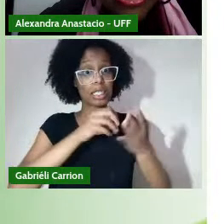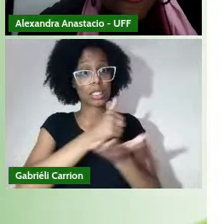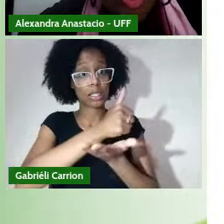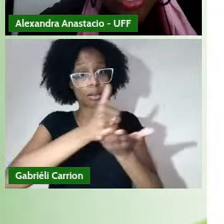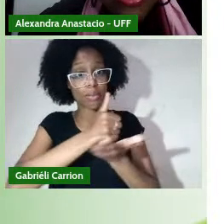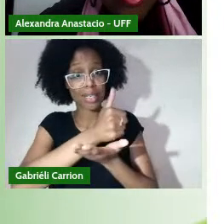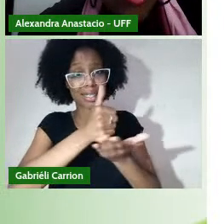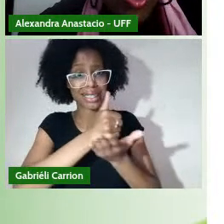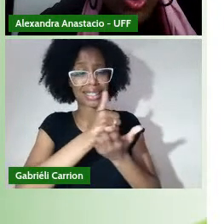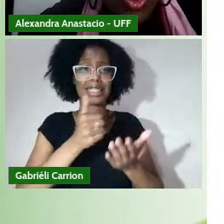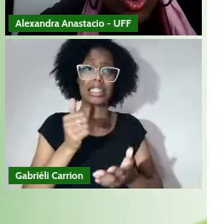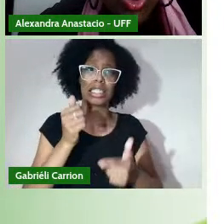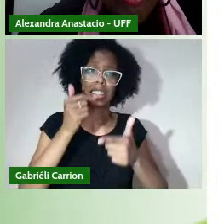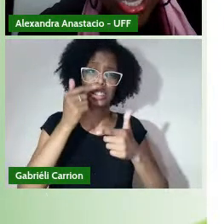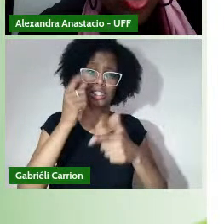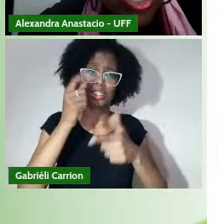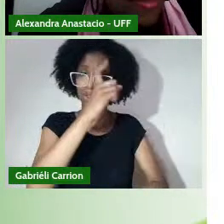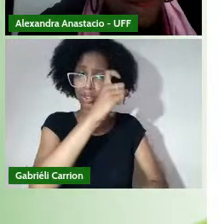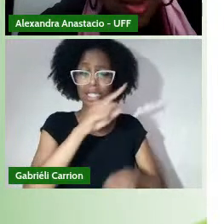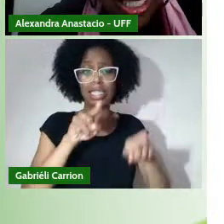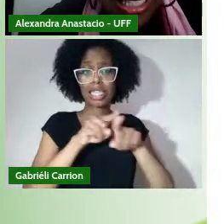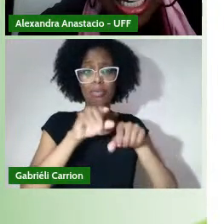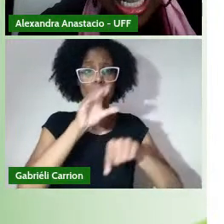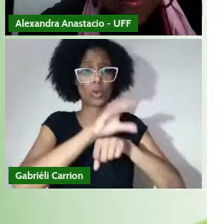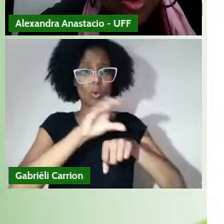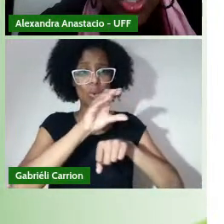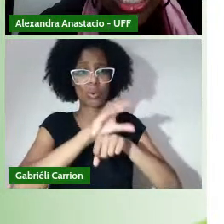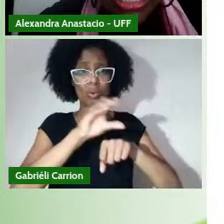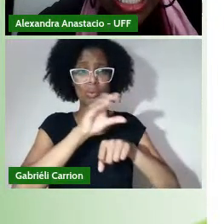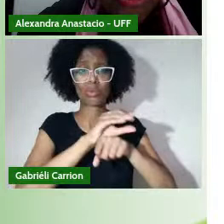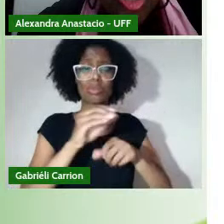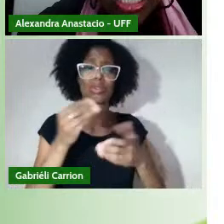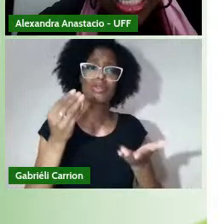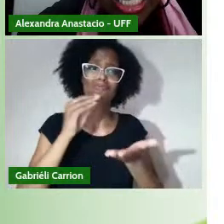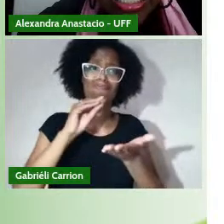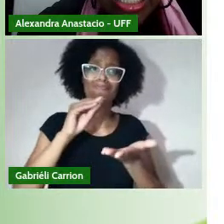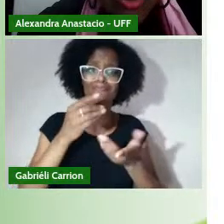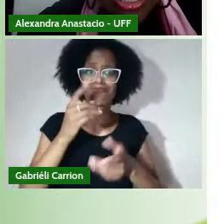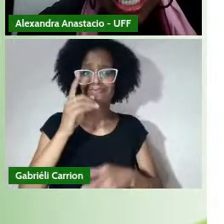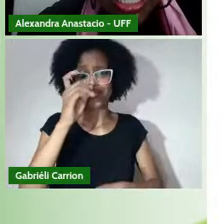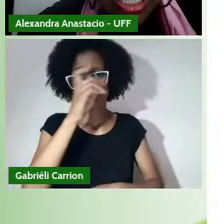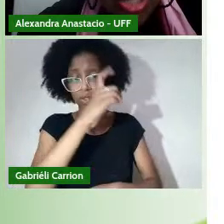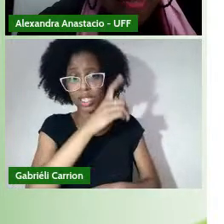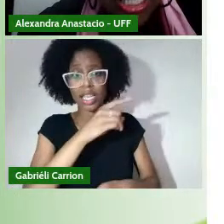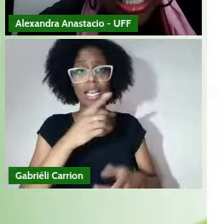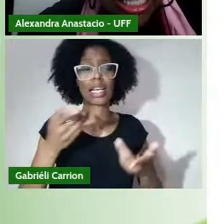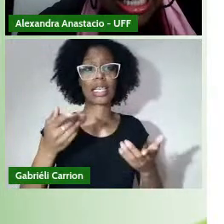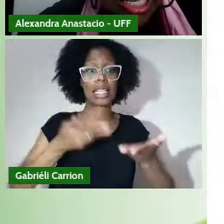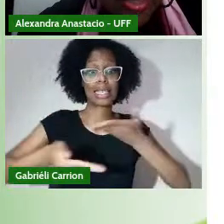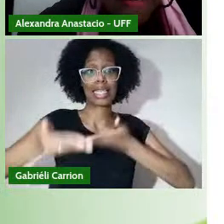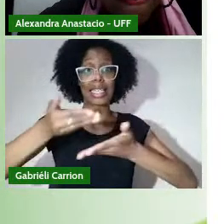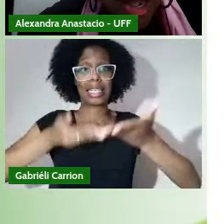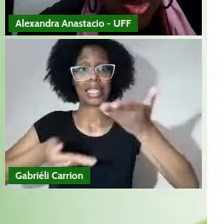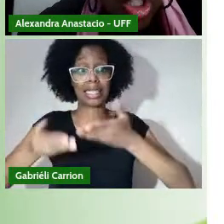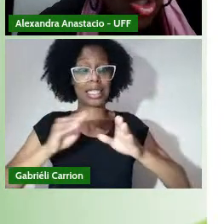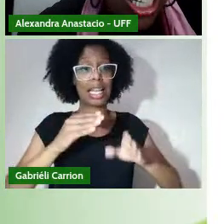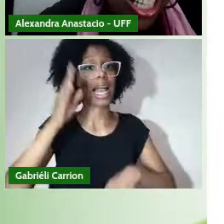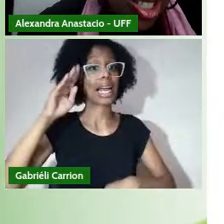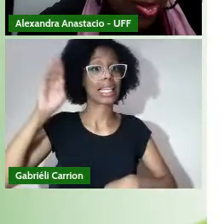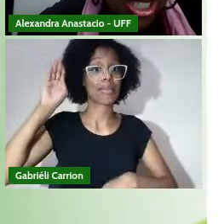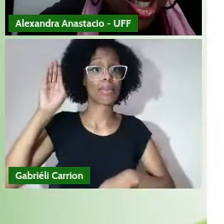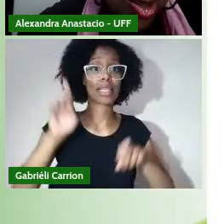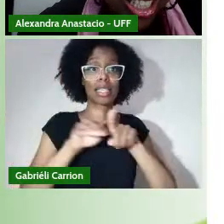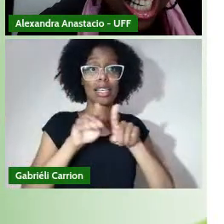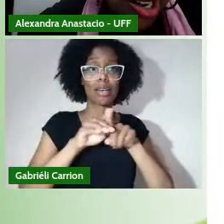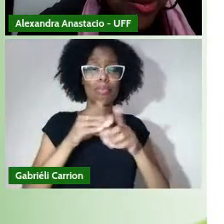deficiente, a desinformação sobre o curso, baixo desempenho acadêmico, nível de integração e interação na vida acadêmica, falta de